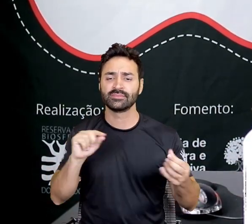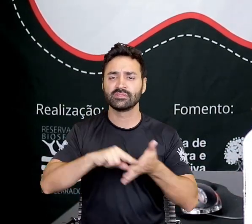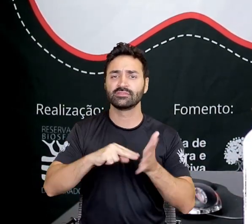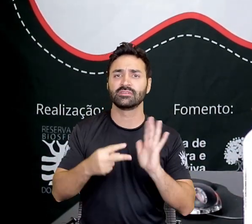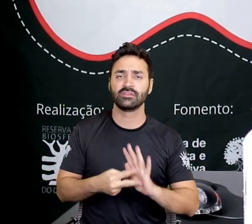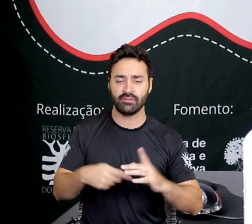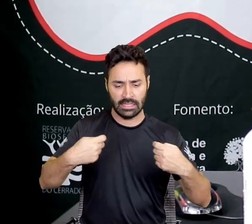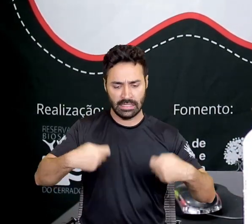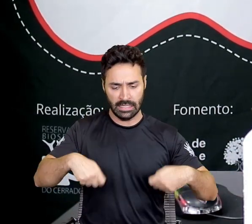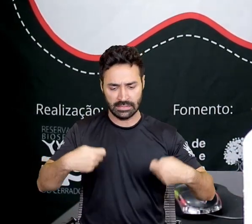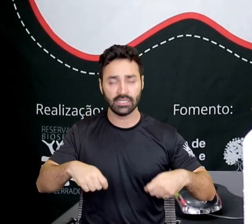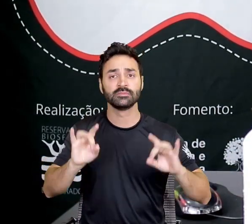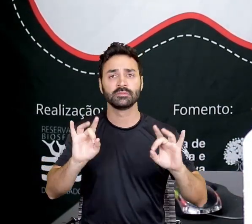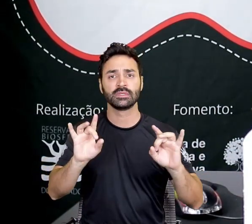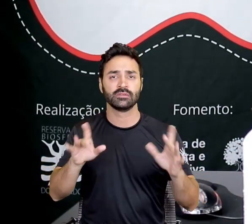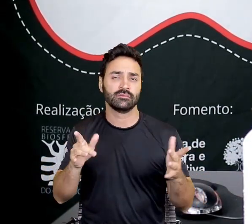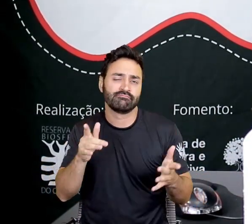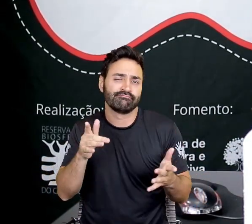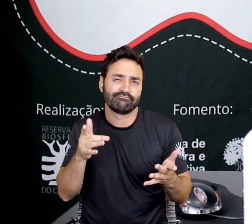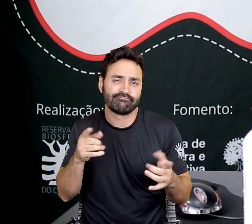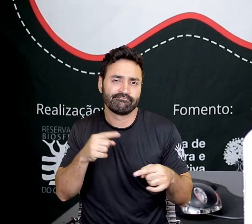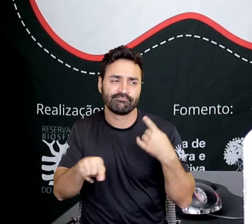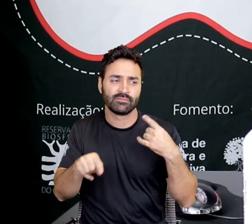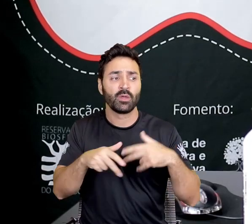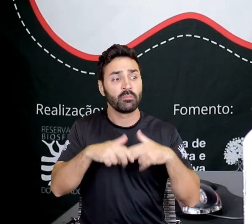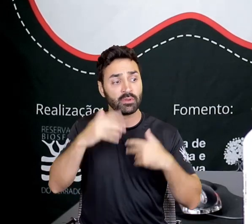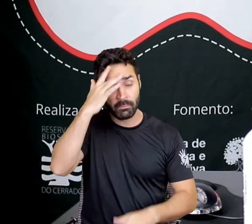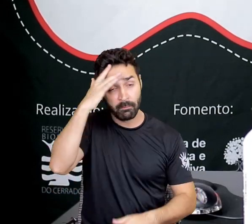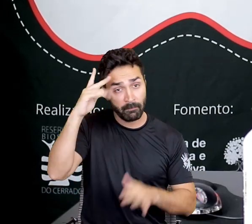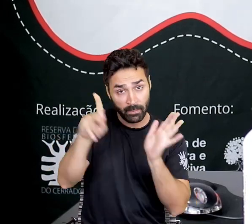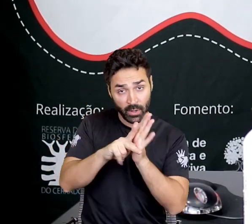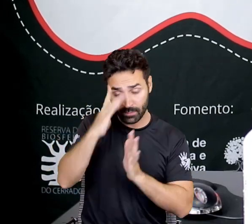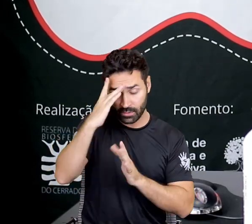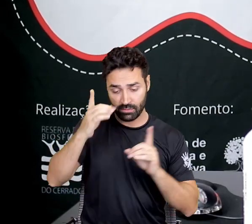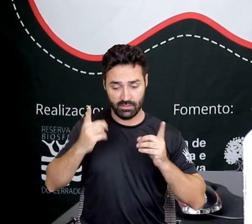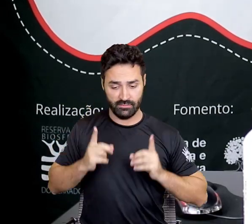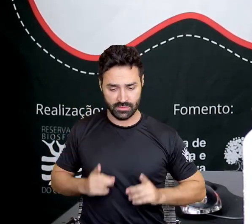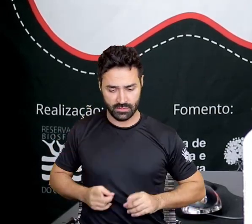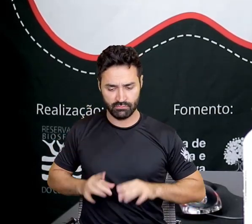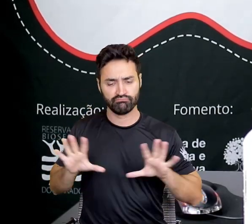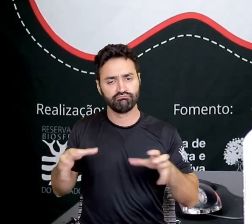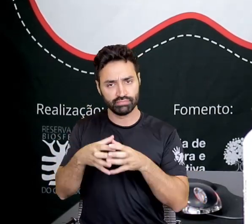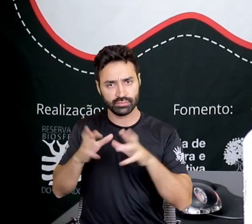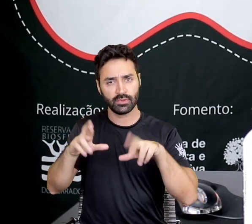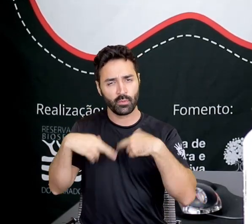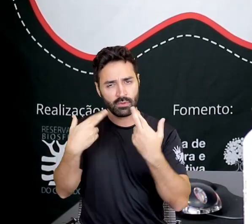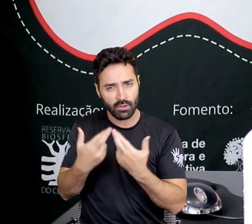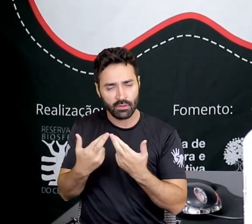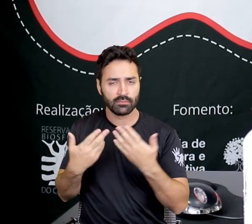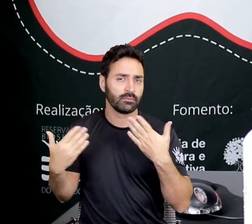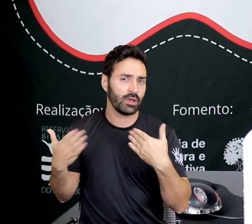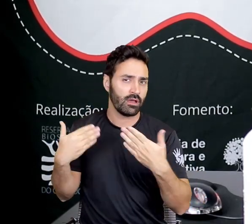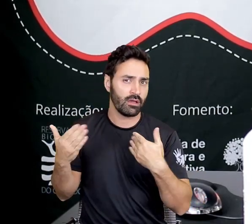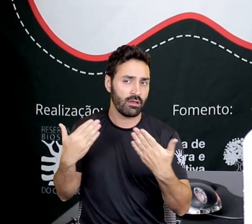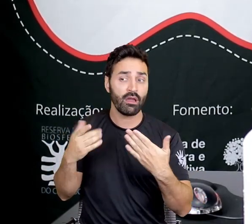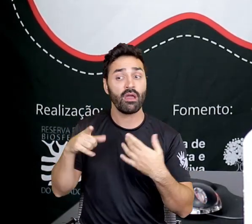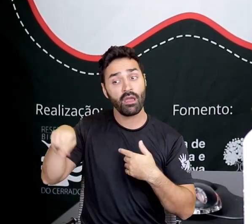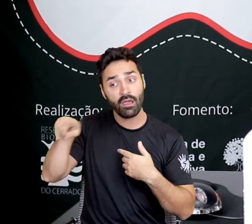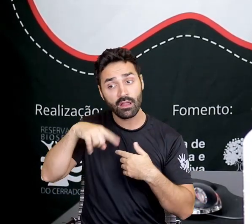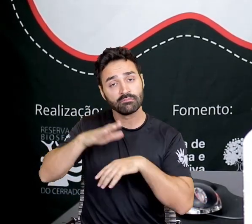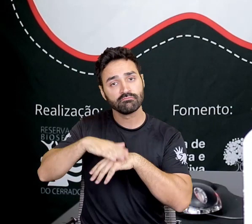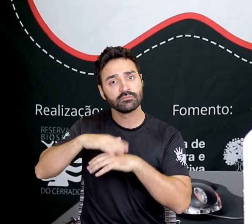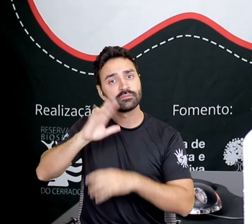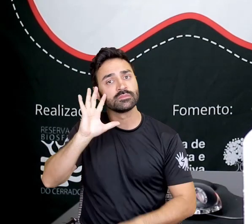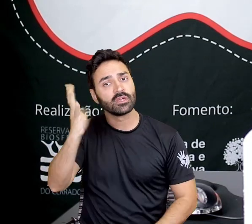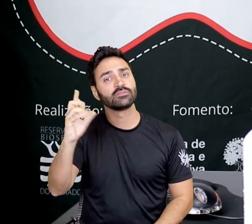de necessidade especial? Então, as próprias pessoas com deficiência se reuniram e elas mesmas